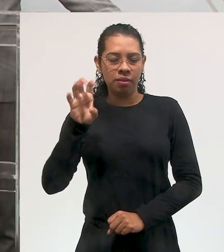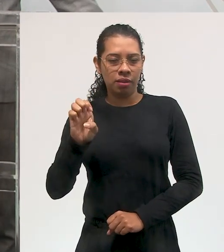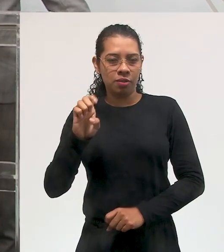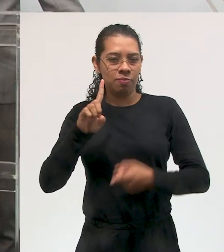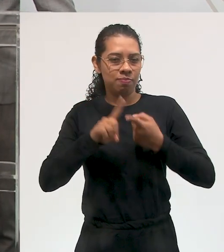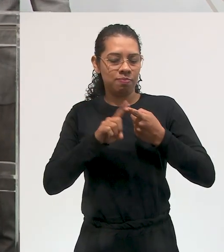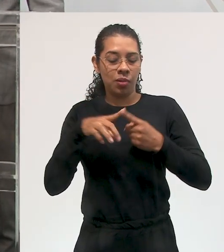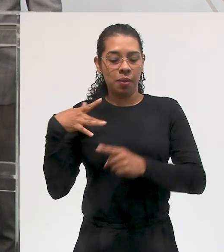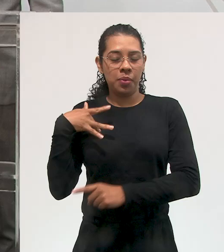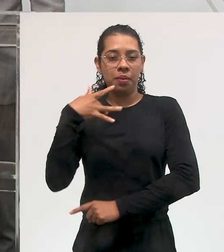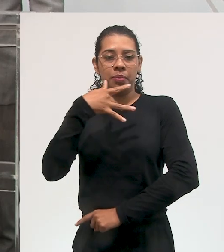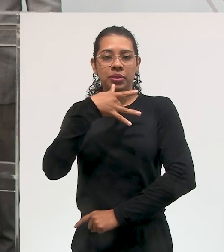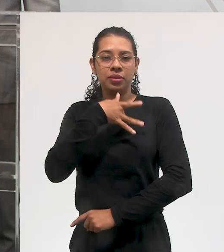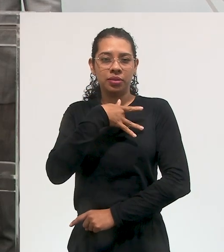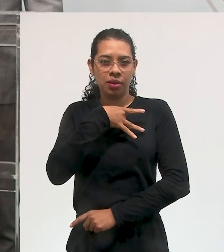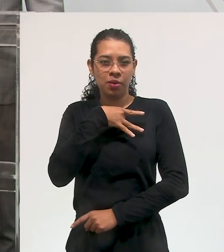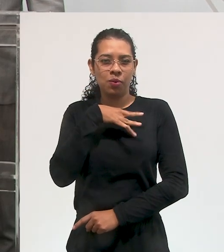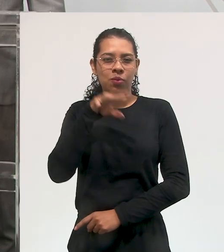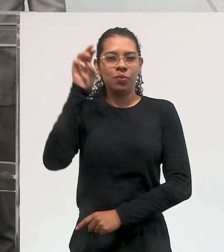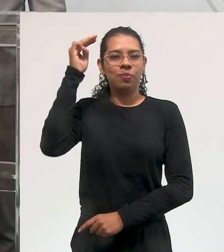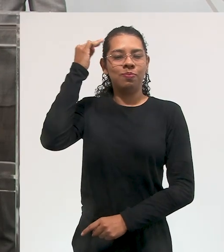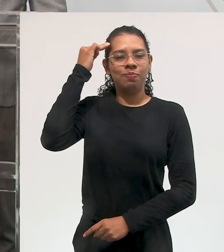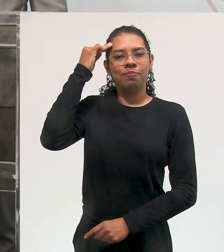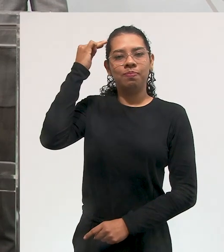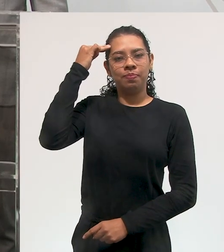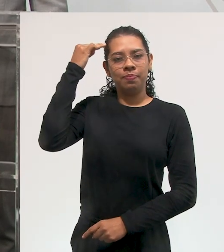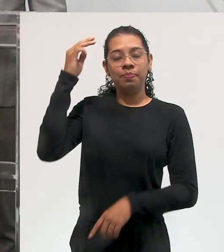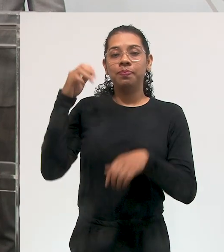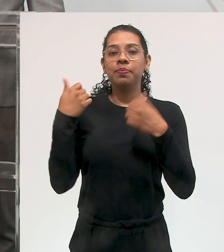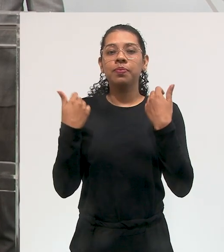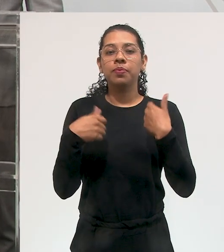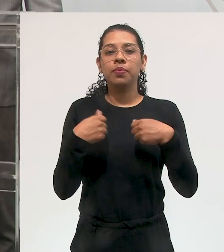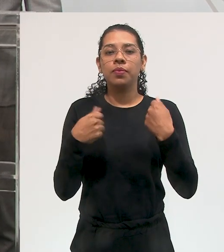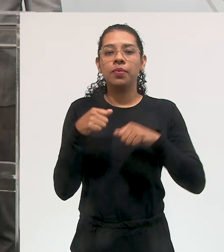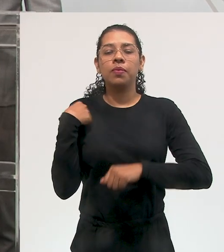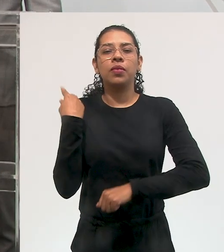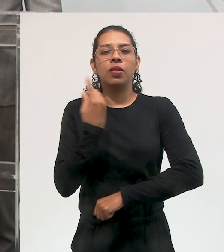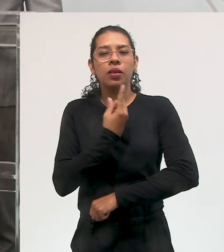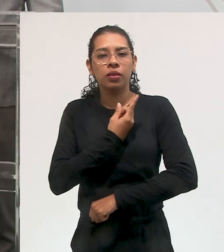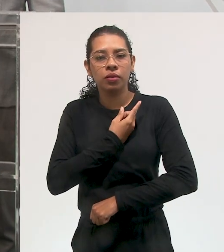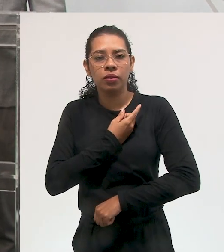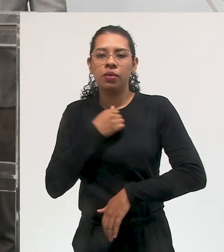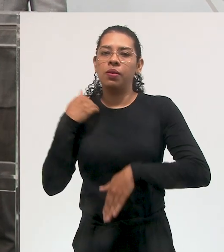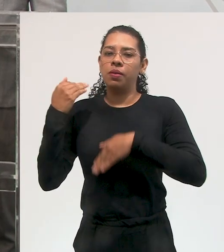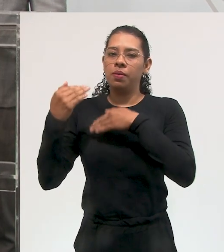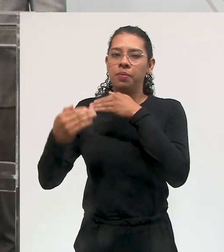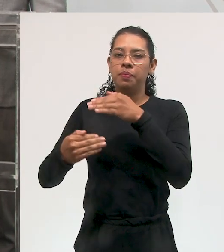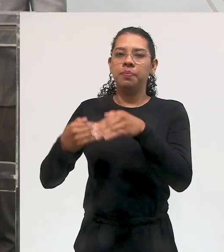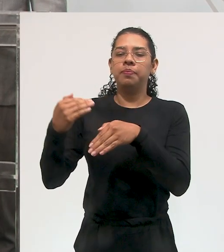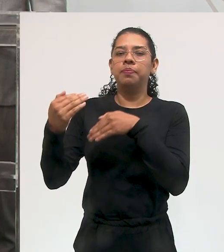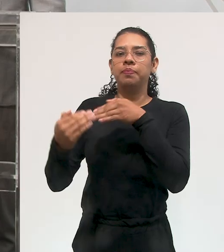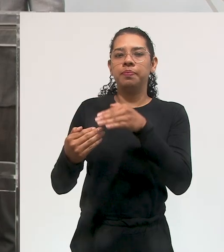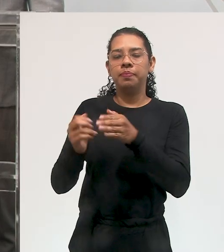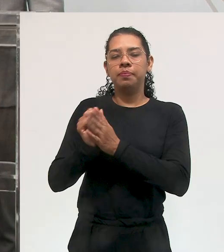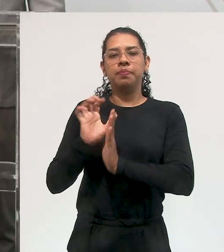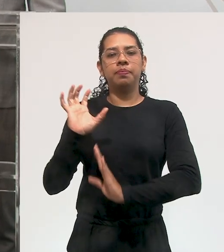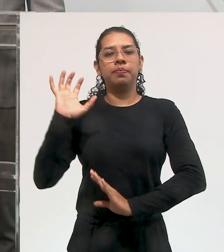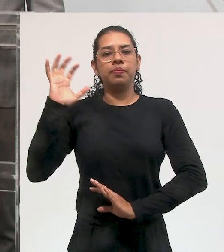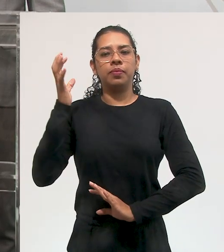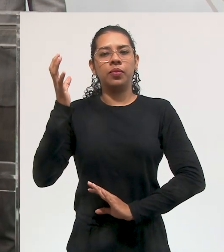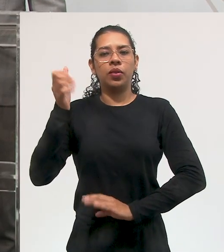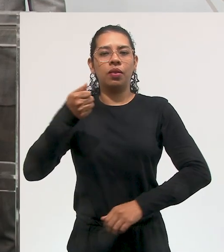saúde mental. Então a gente tem que sim, né, pensar que cada vez mais a gente está passando por momentos